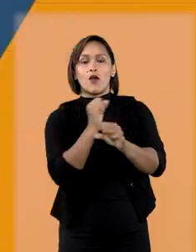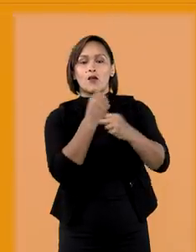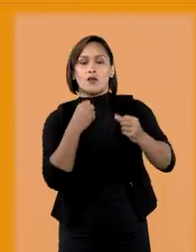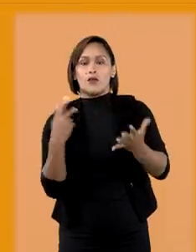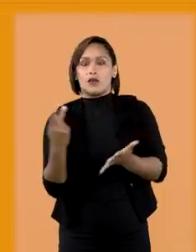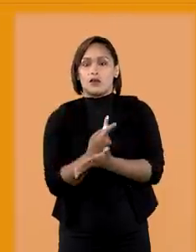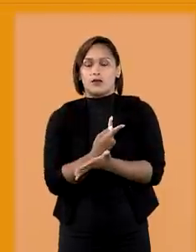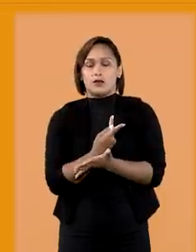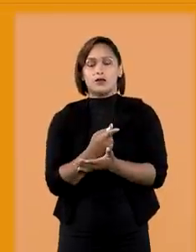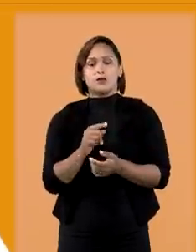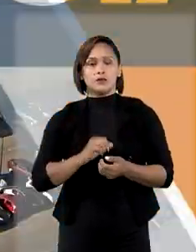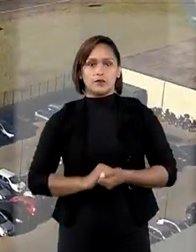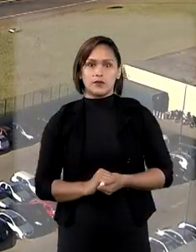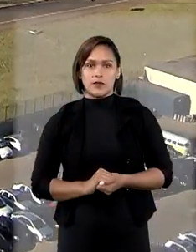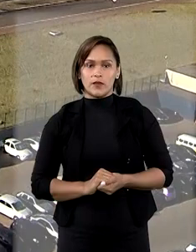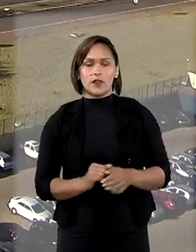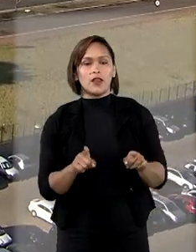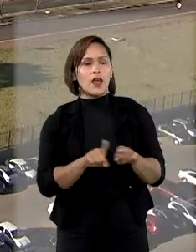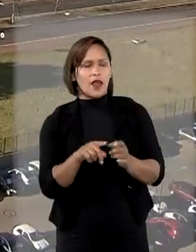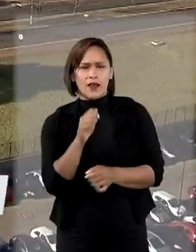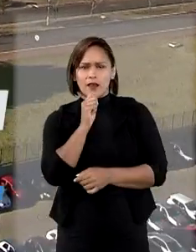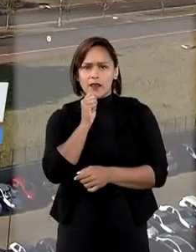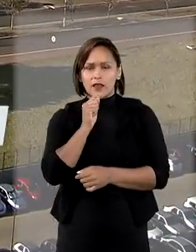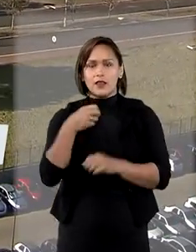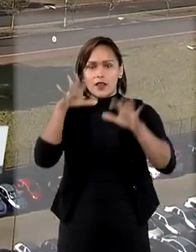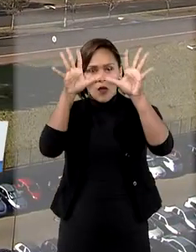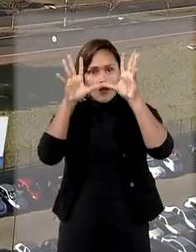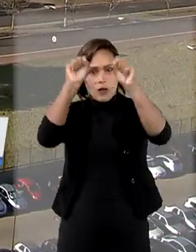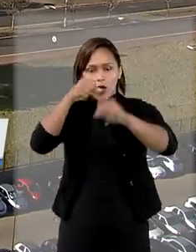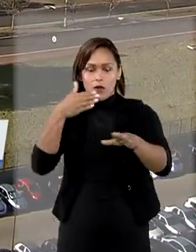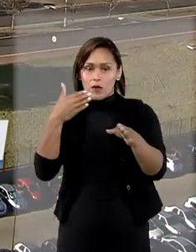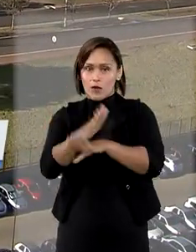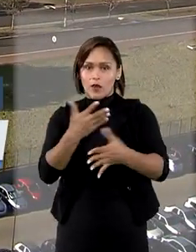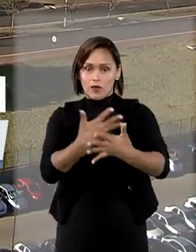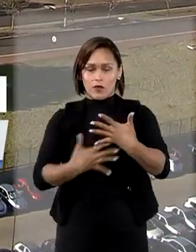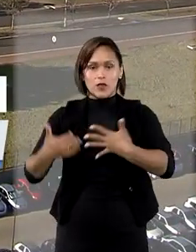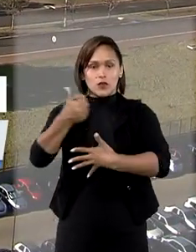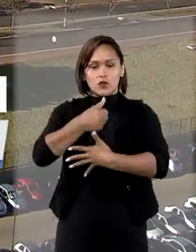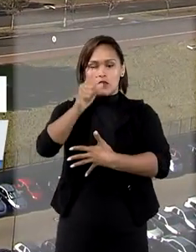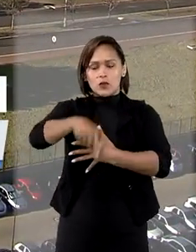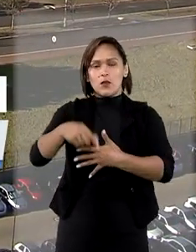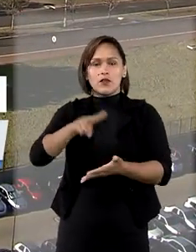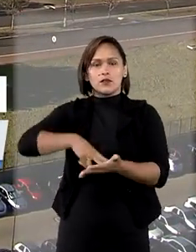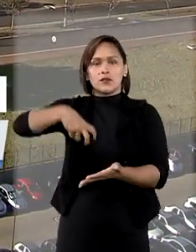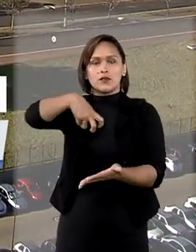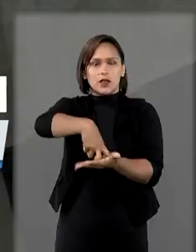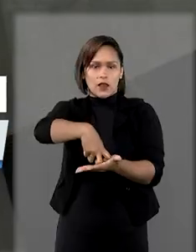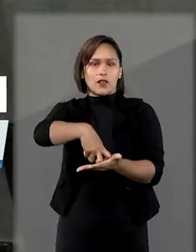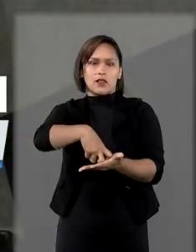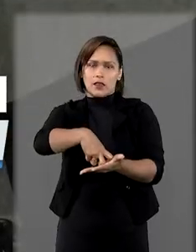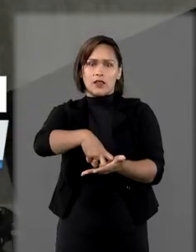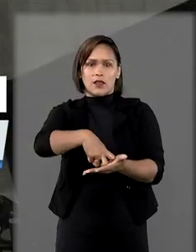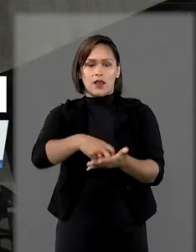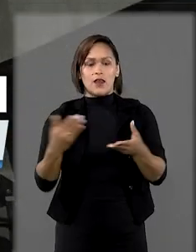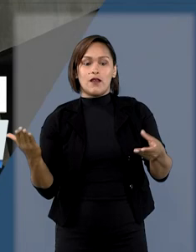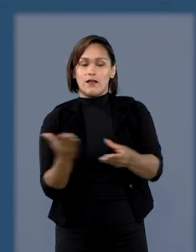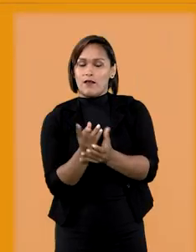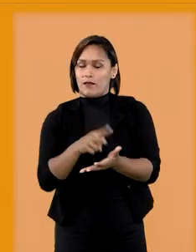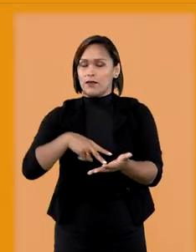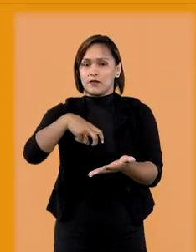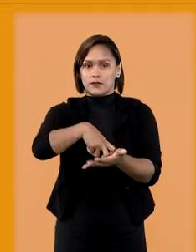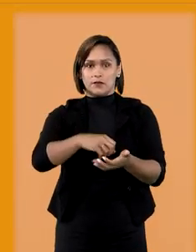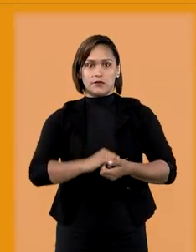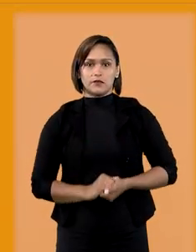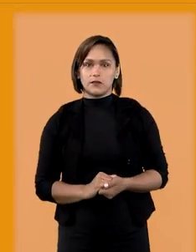benfeitorias. E ainda, tribunal aprova a súmula sobre sentença superveniente em ação